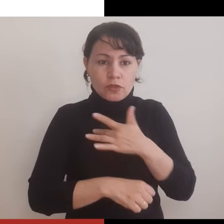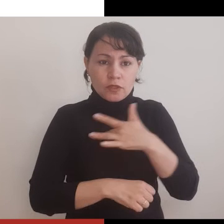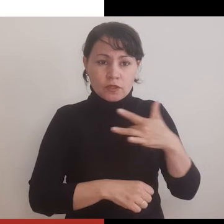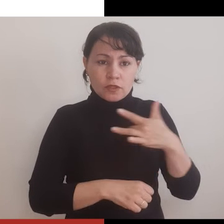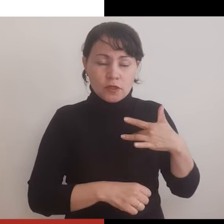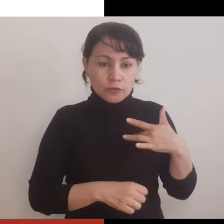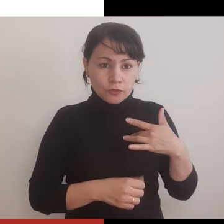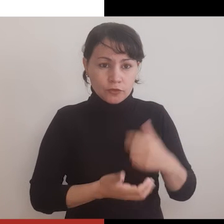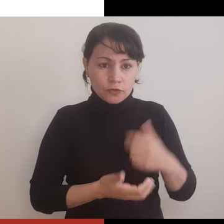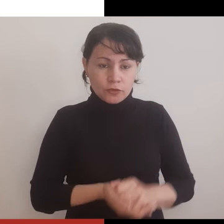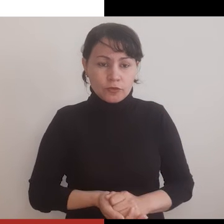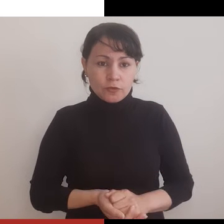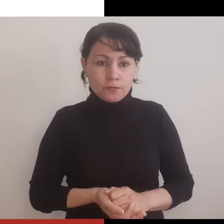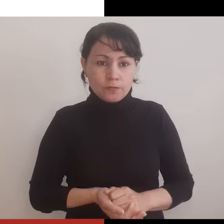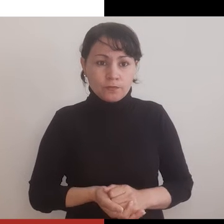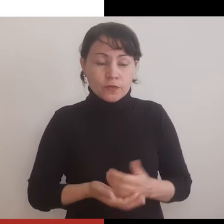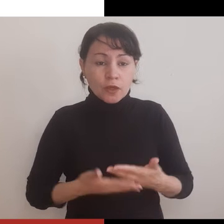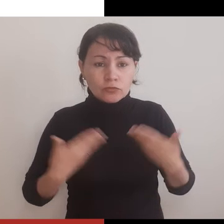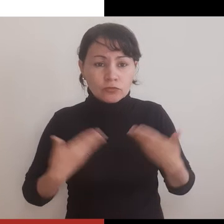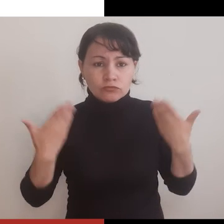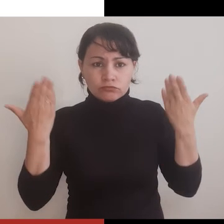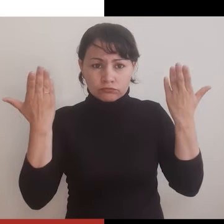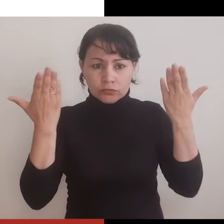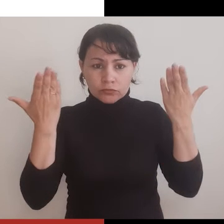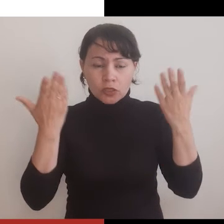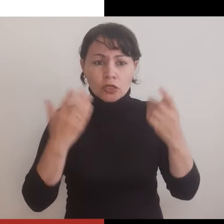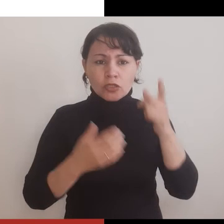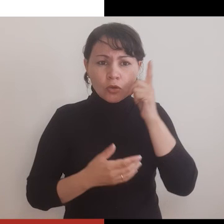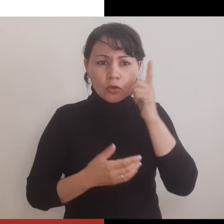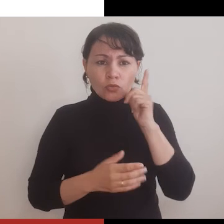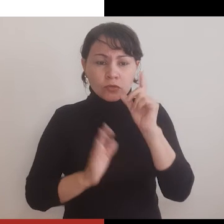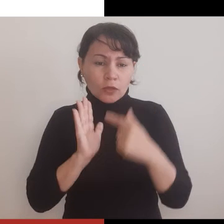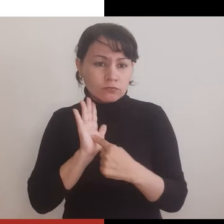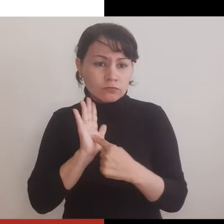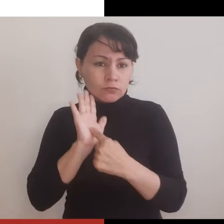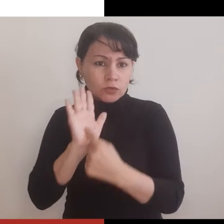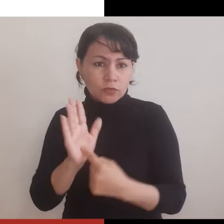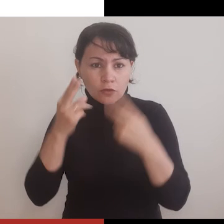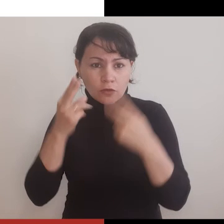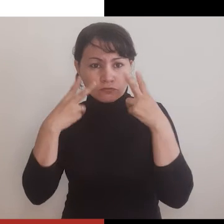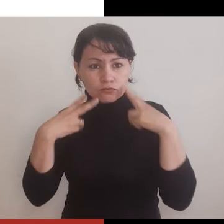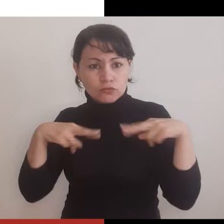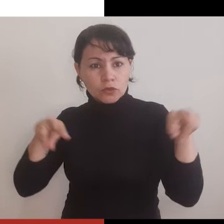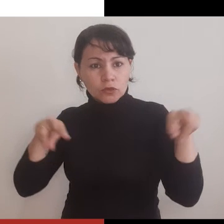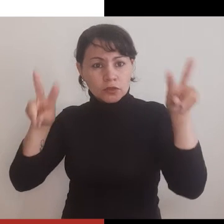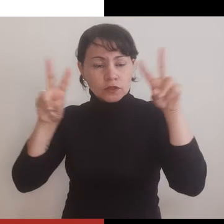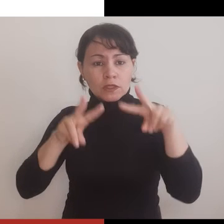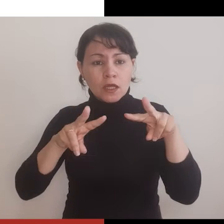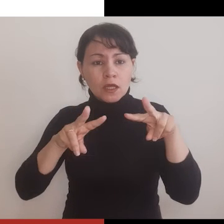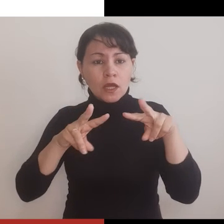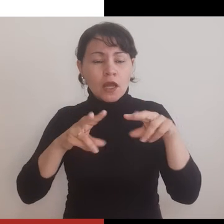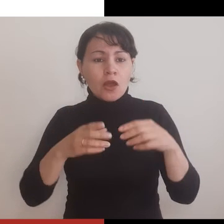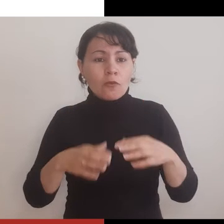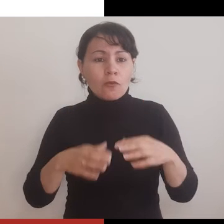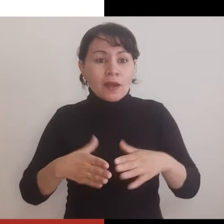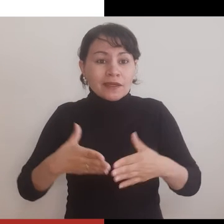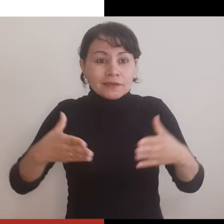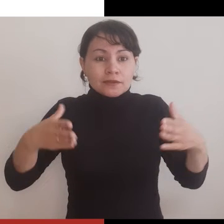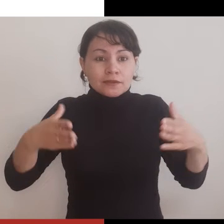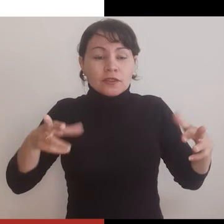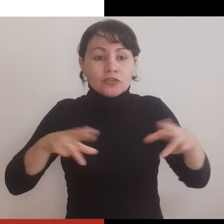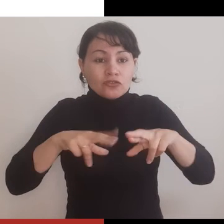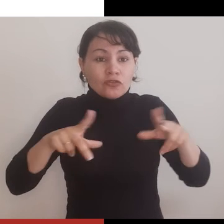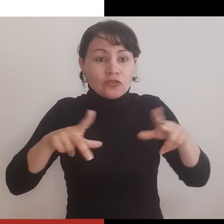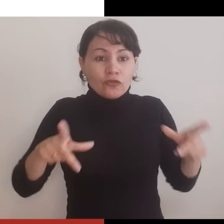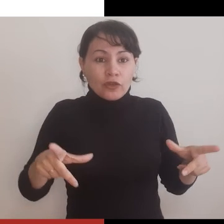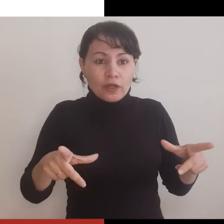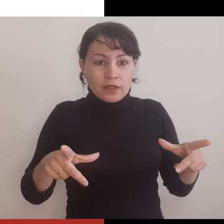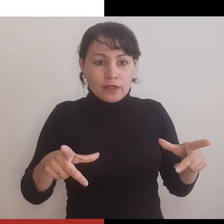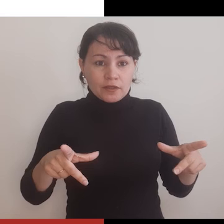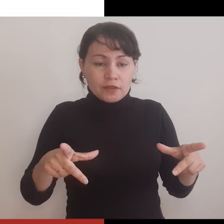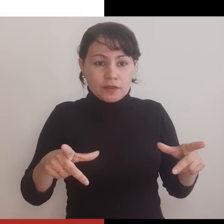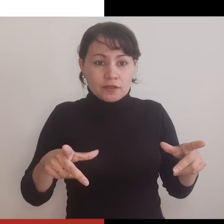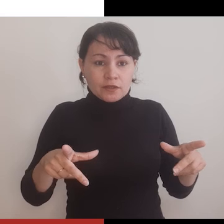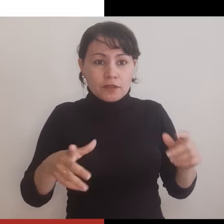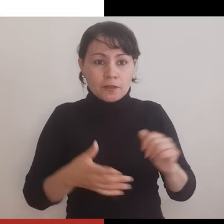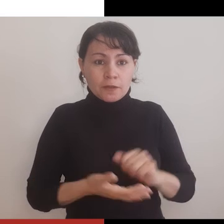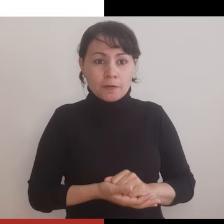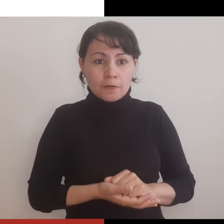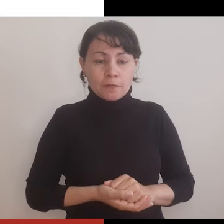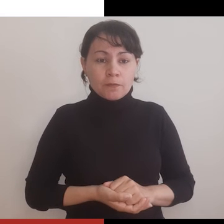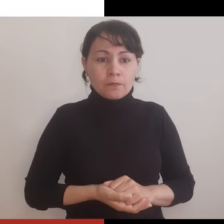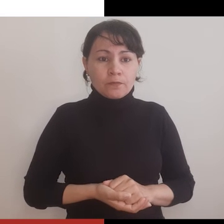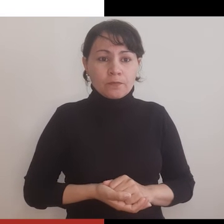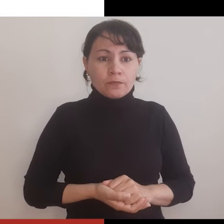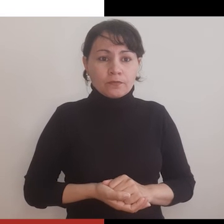cara aqui nessas figuras, eu acho que a gente já consegue visualizar uma grande diferença, né? Uma grande mudança